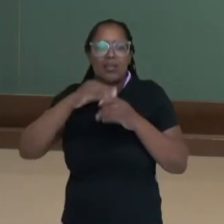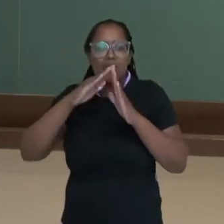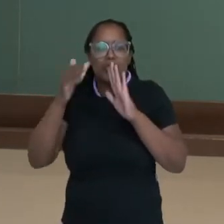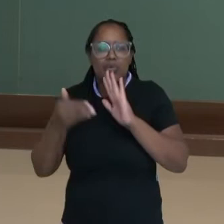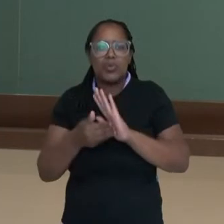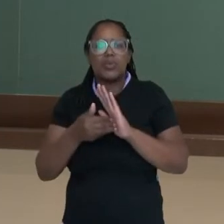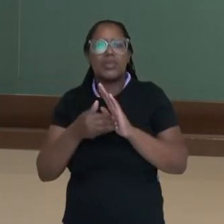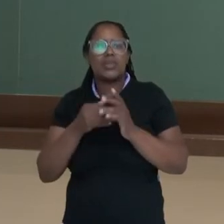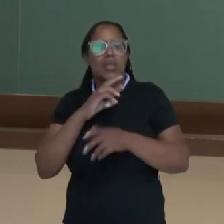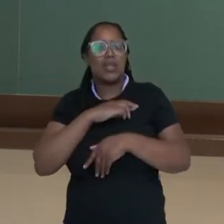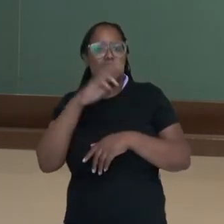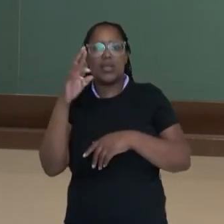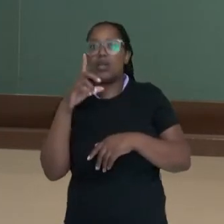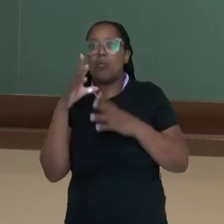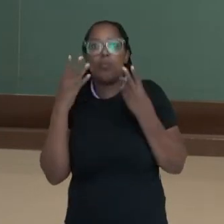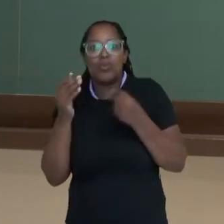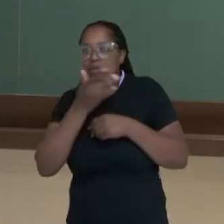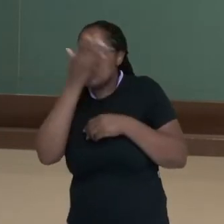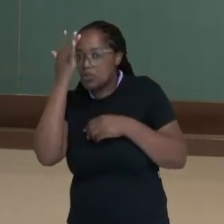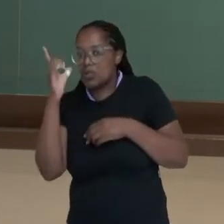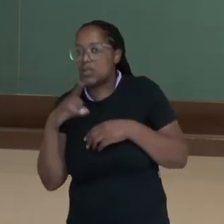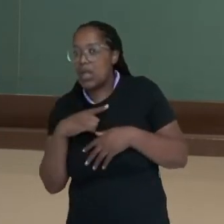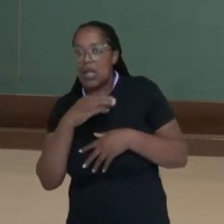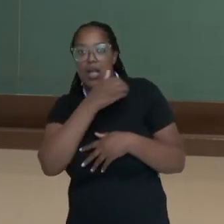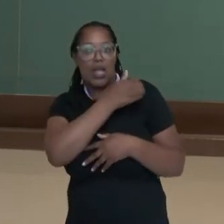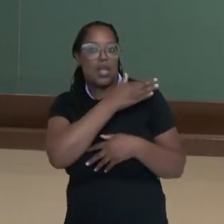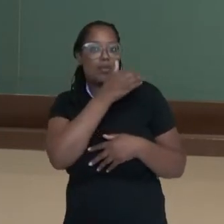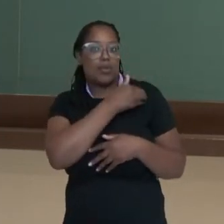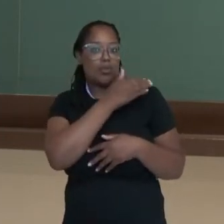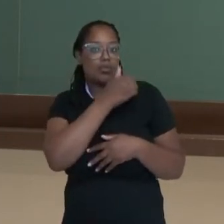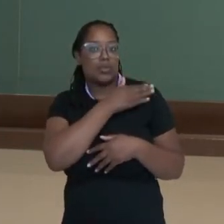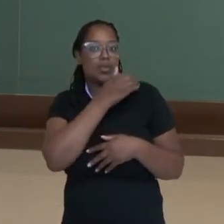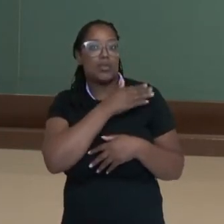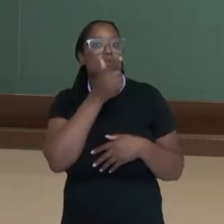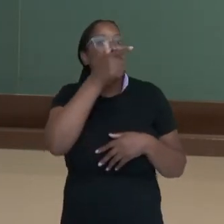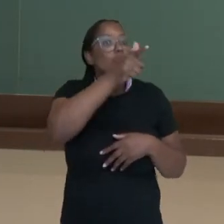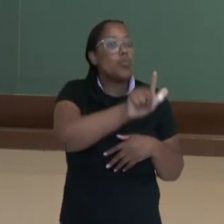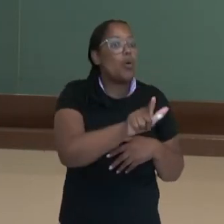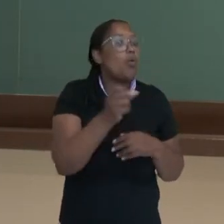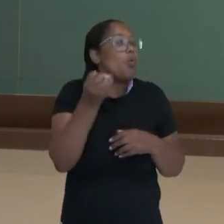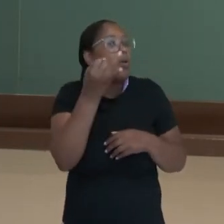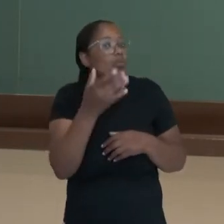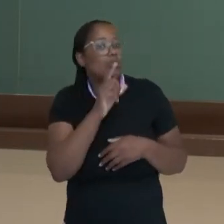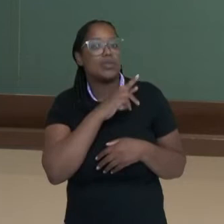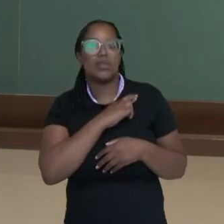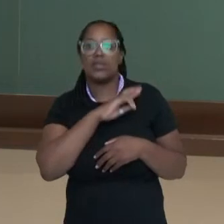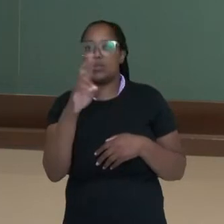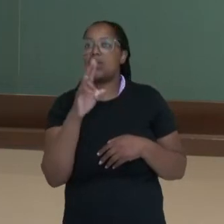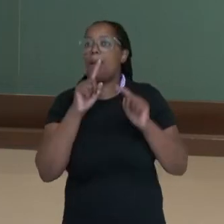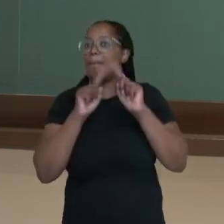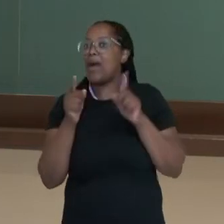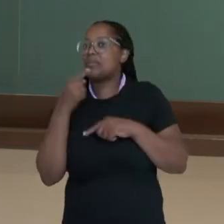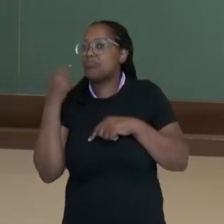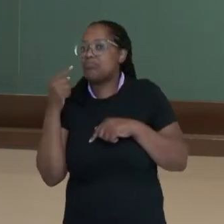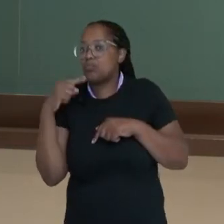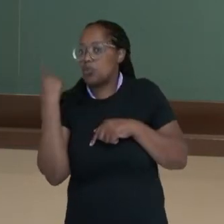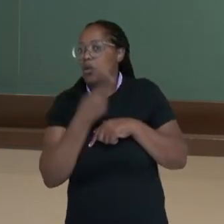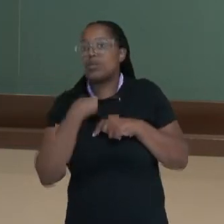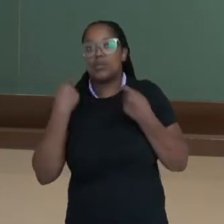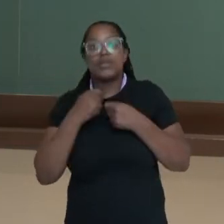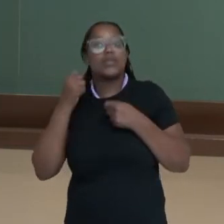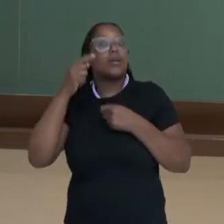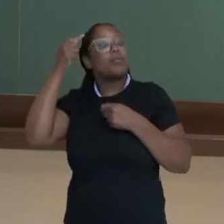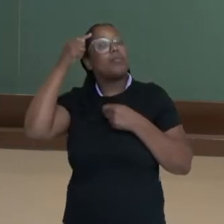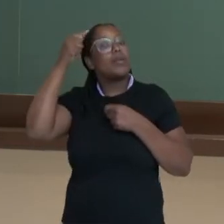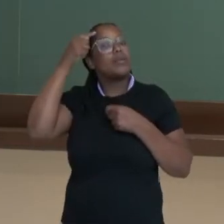E por que a gente tem preconceito então com umas e não com outras, né? Cabe a nós, estudantes de ensino religioso, começar a